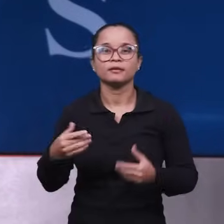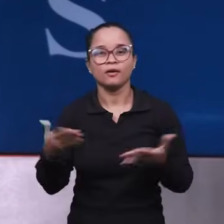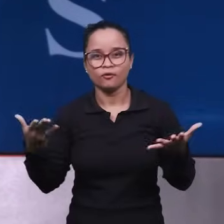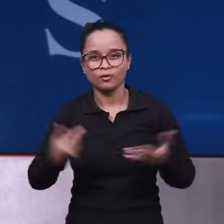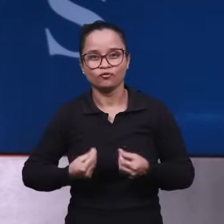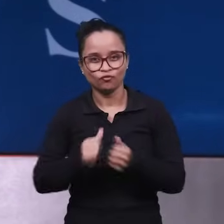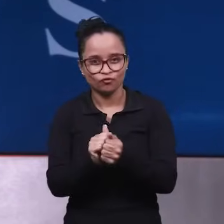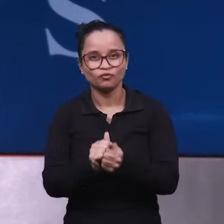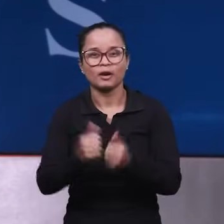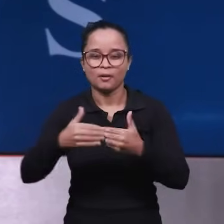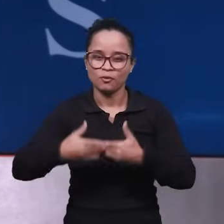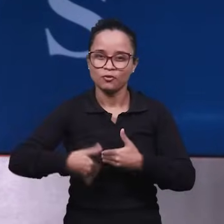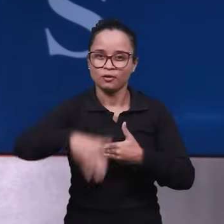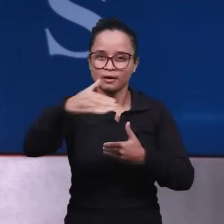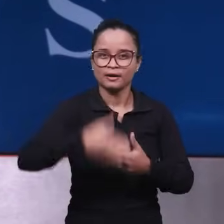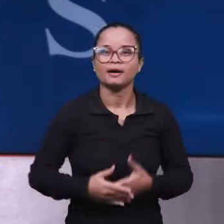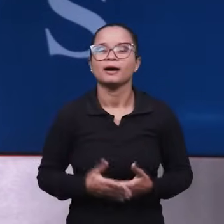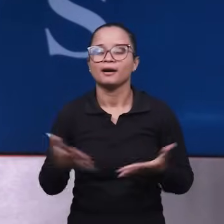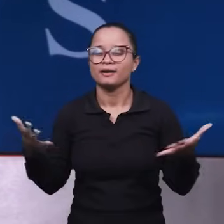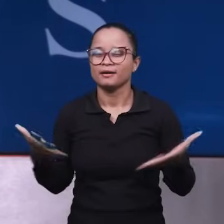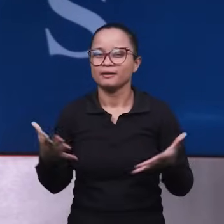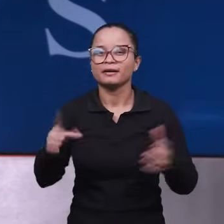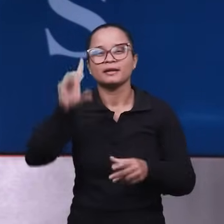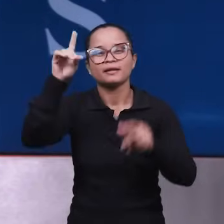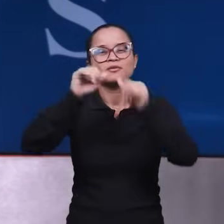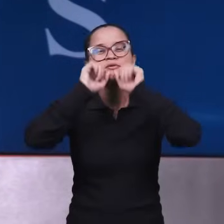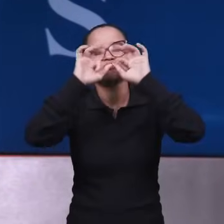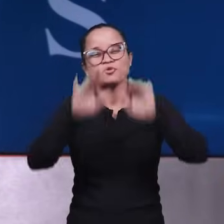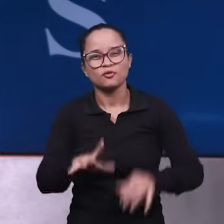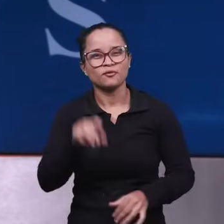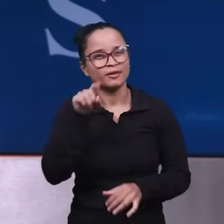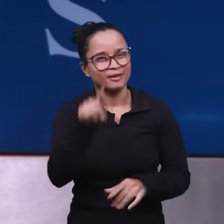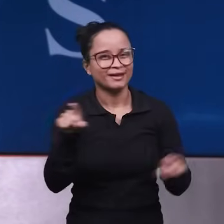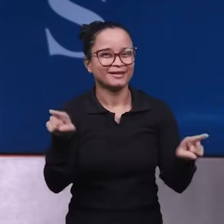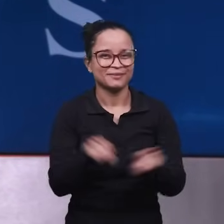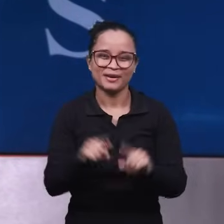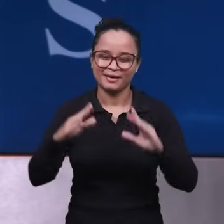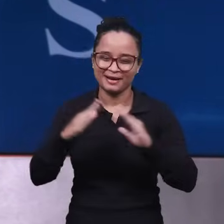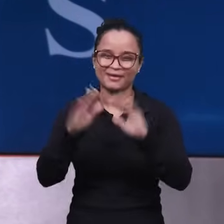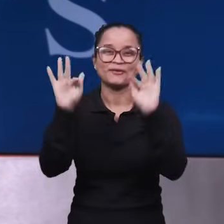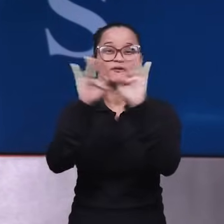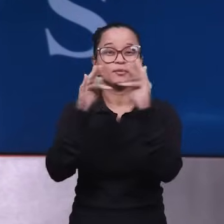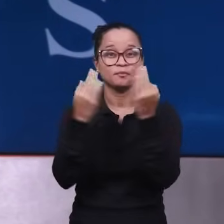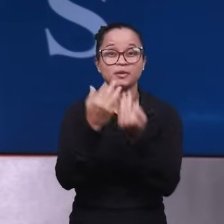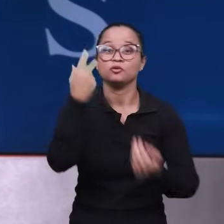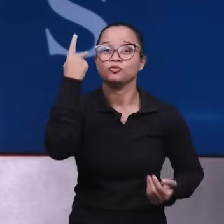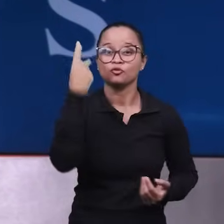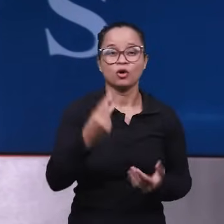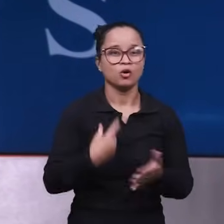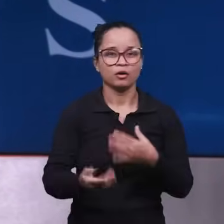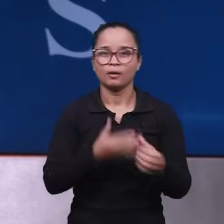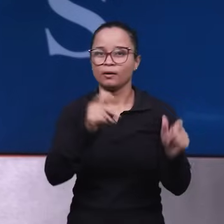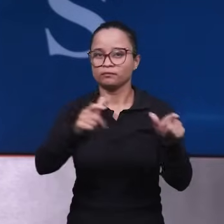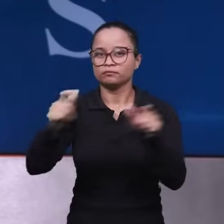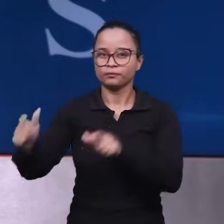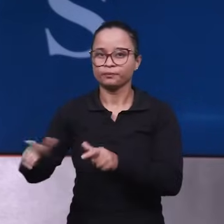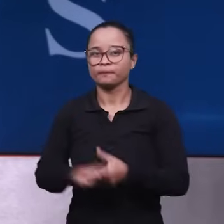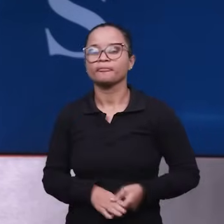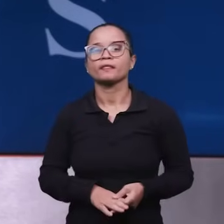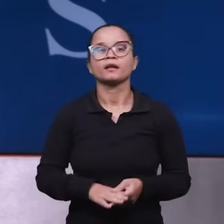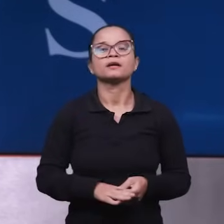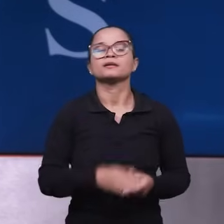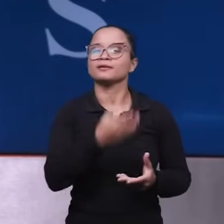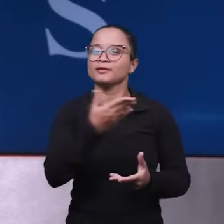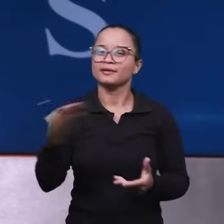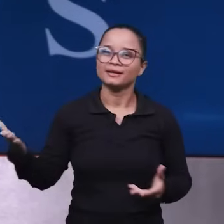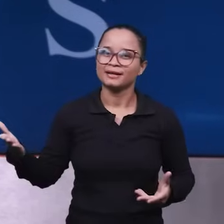a partir de agora estamos entrando no ar. Que Deus abençoe você, a sua casa, a sua família. Aonde você estiver, ó,